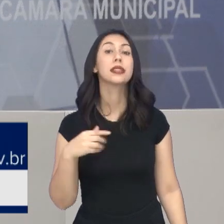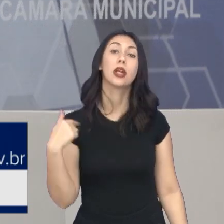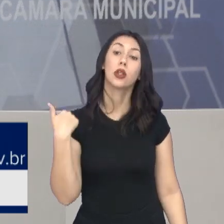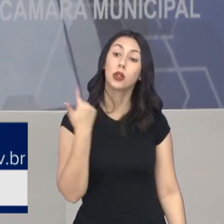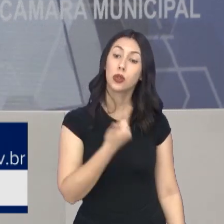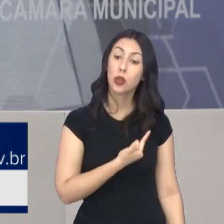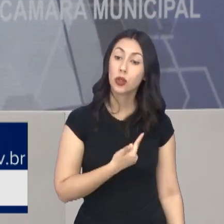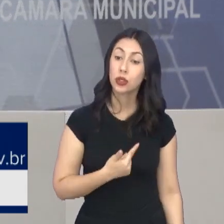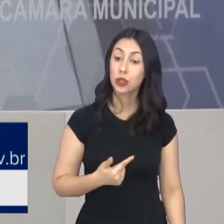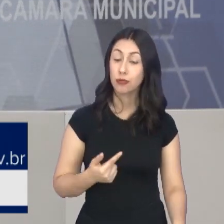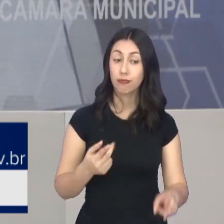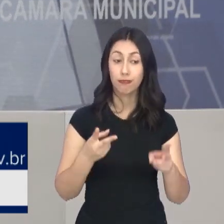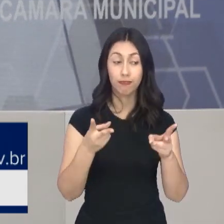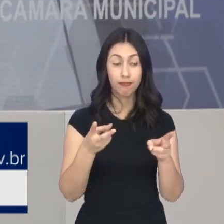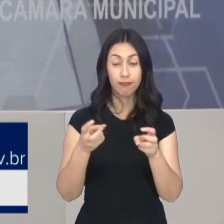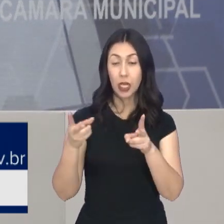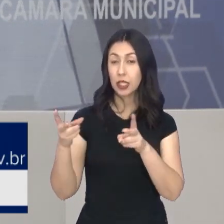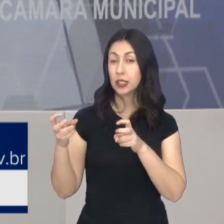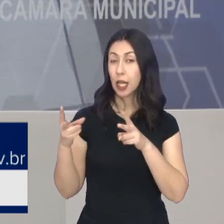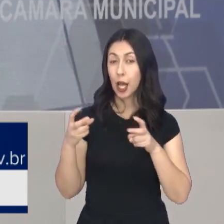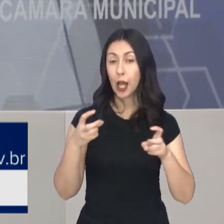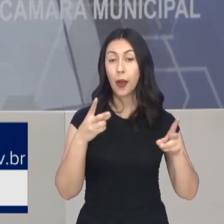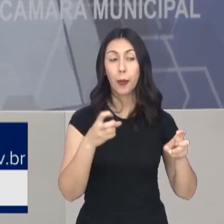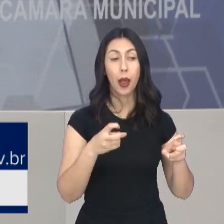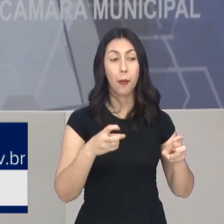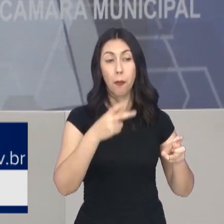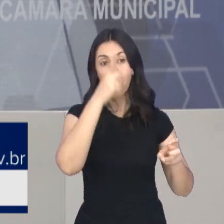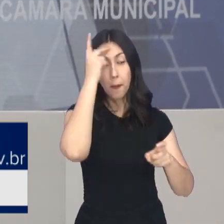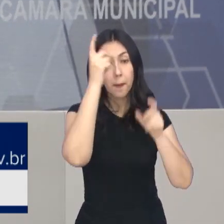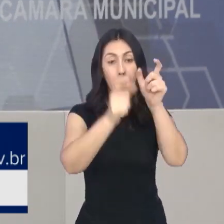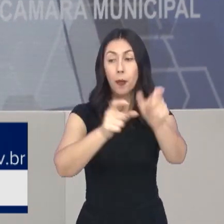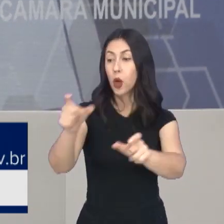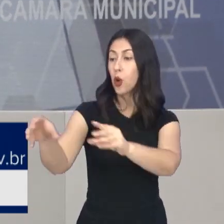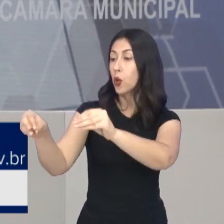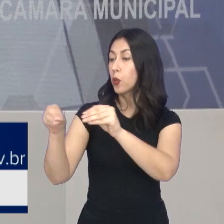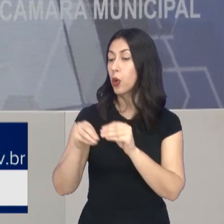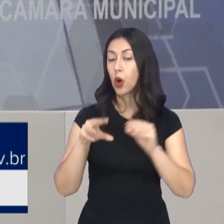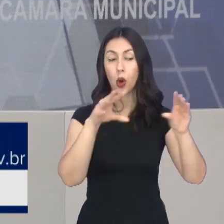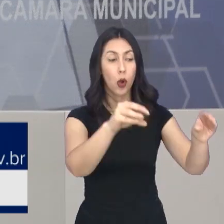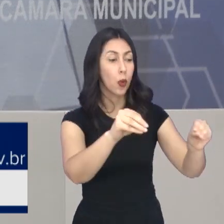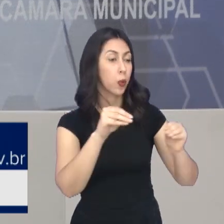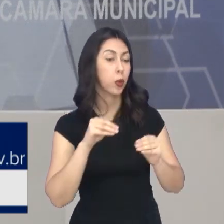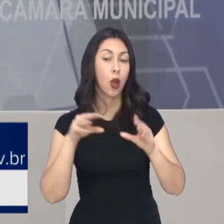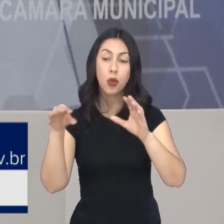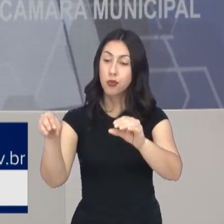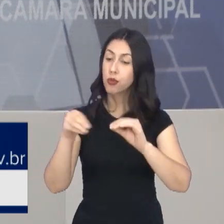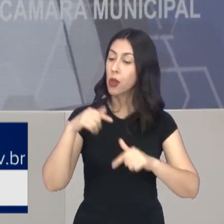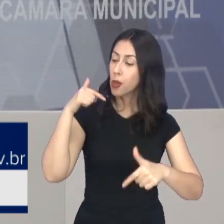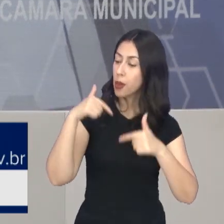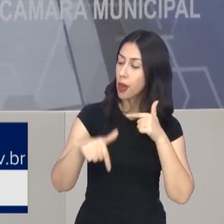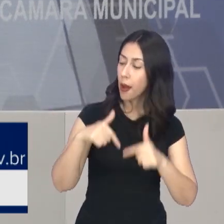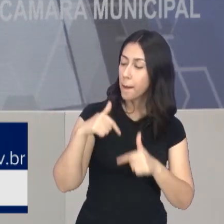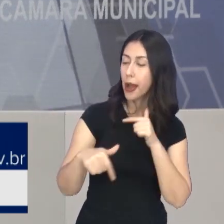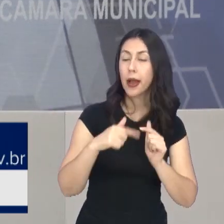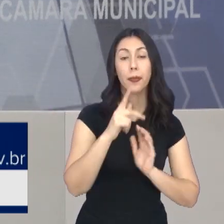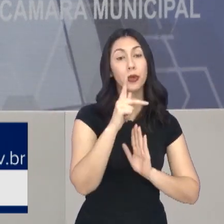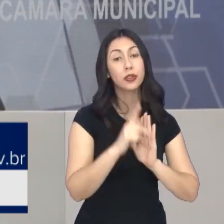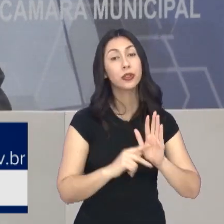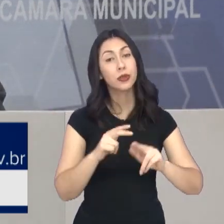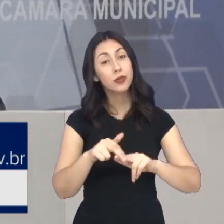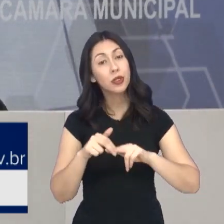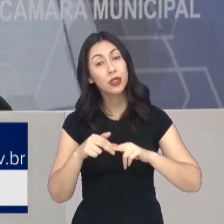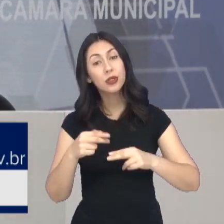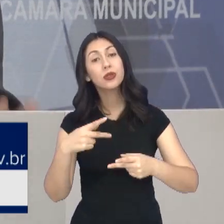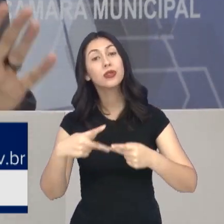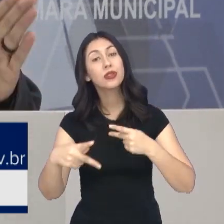estamos atraindo novas mentes para São José dos Campos, para trabalhar projetos. Então, parabéns mais